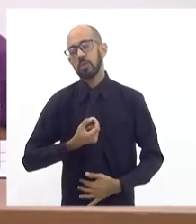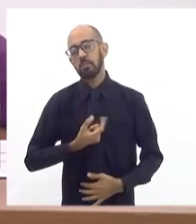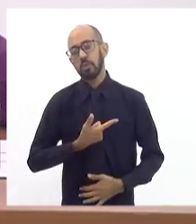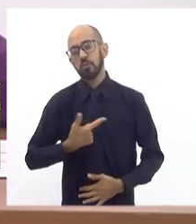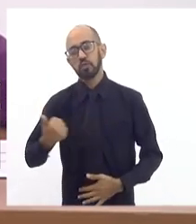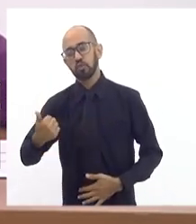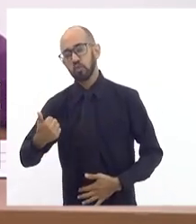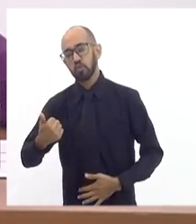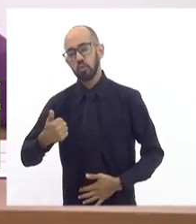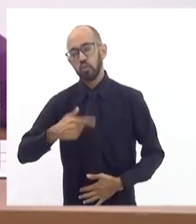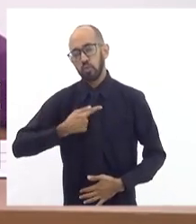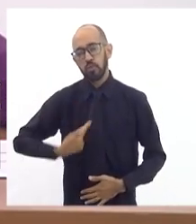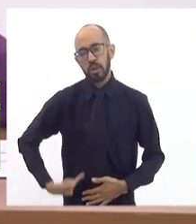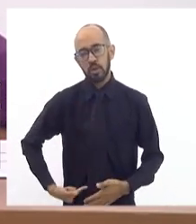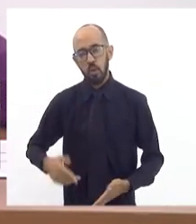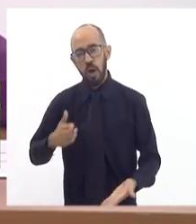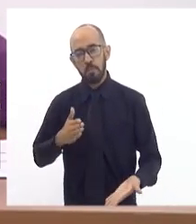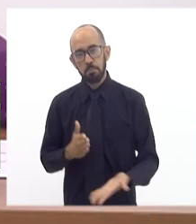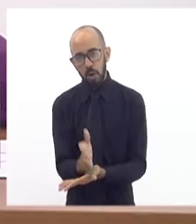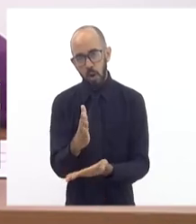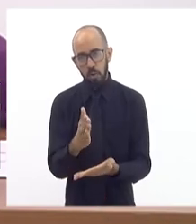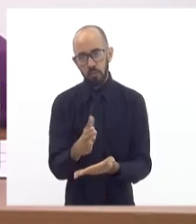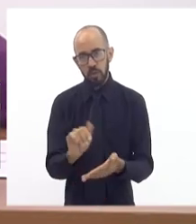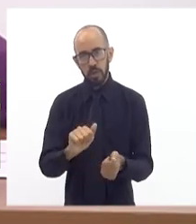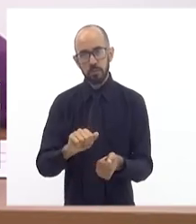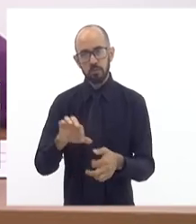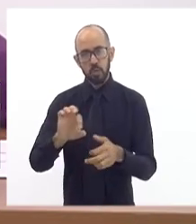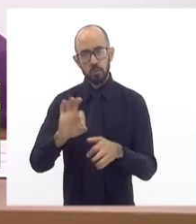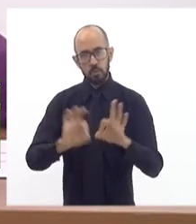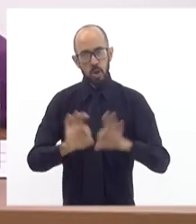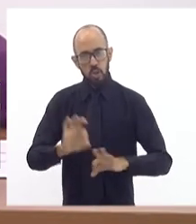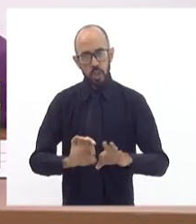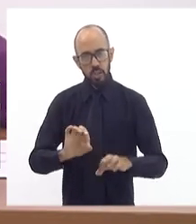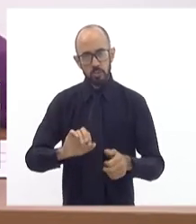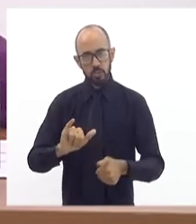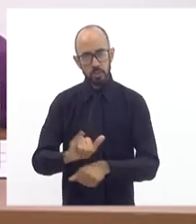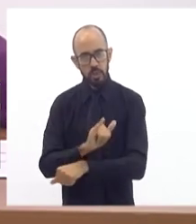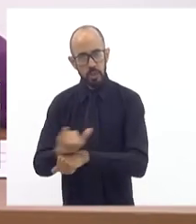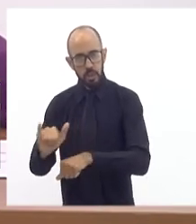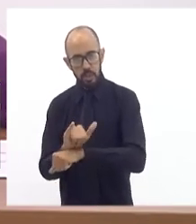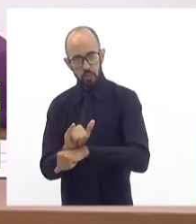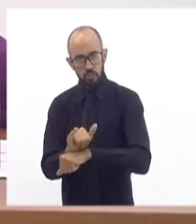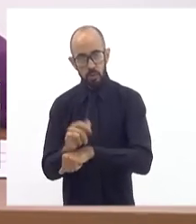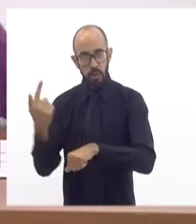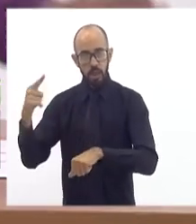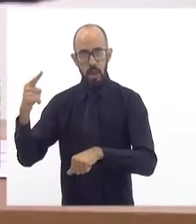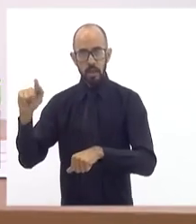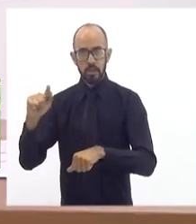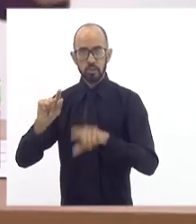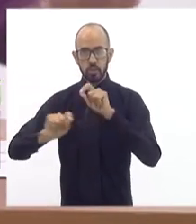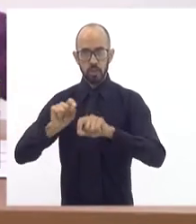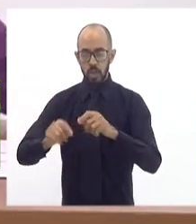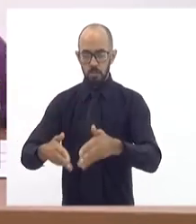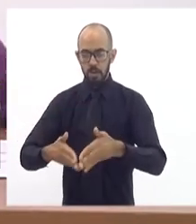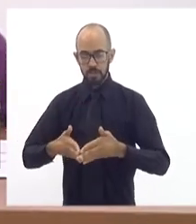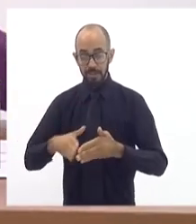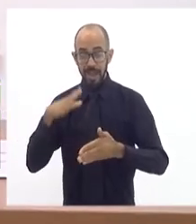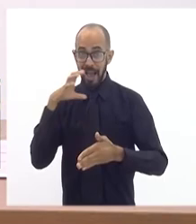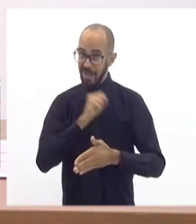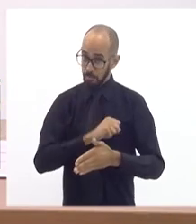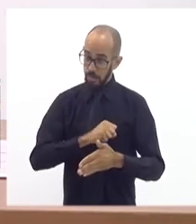o enquadramento do empreendimento como o projeto estratégico e que garante um processo de licenciamento mais rápido